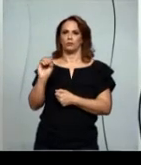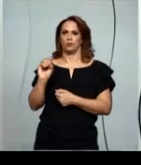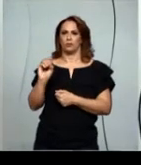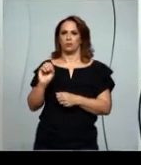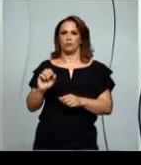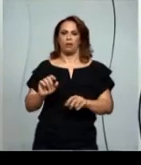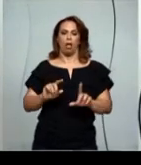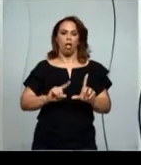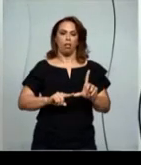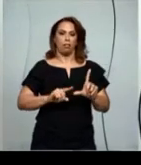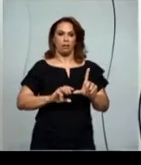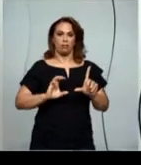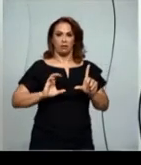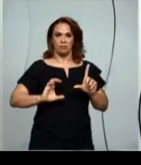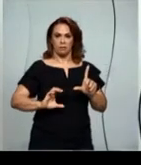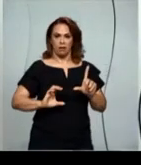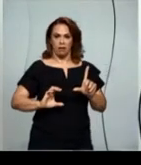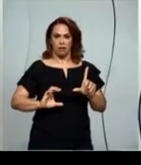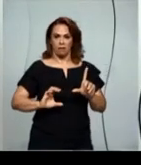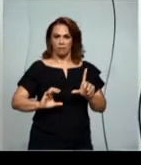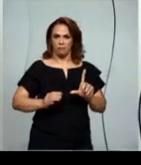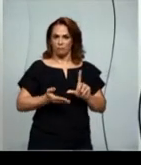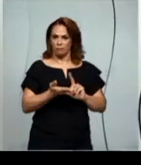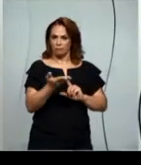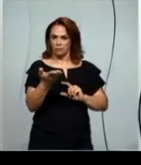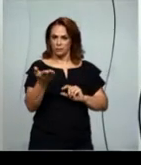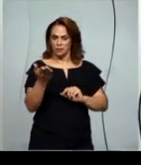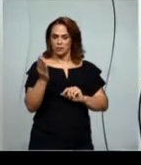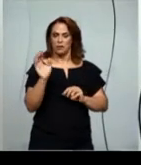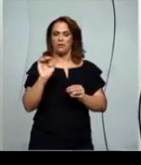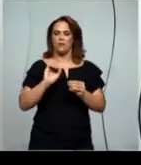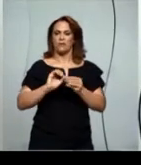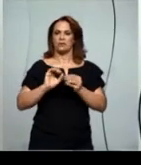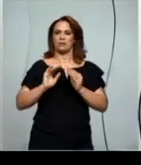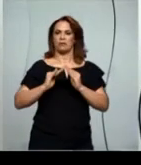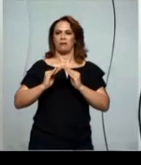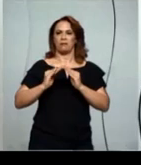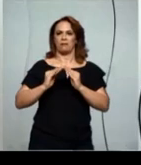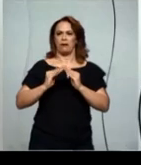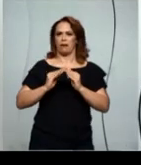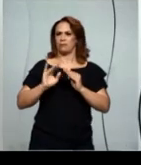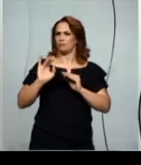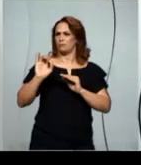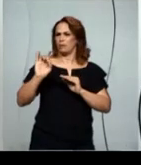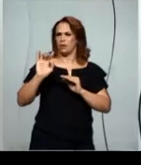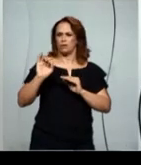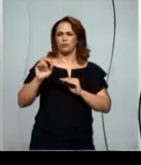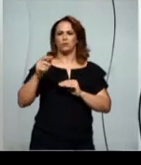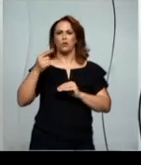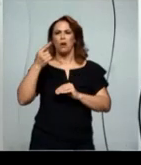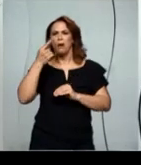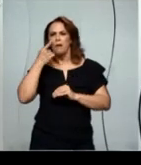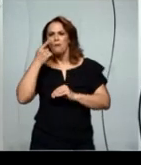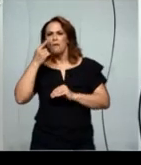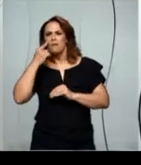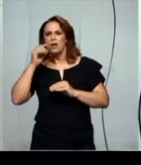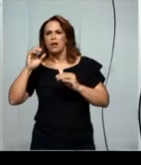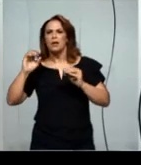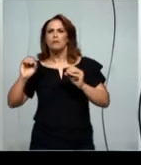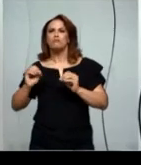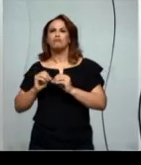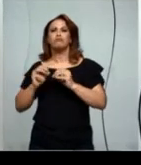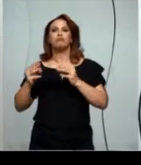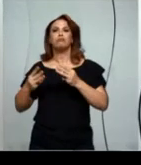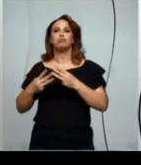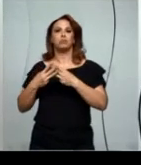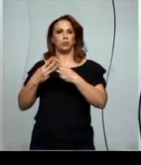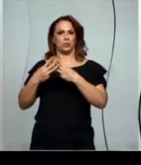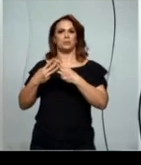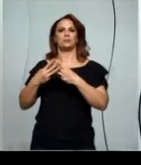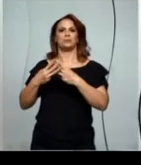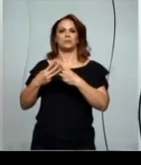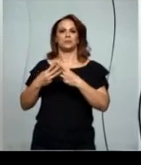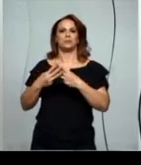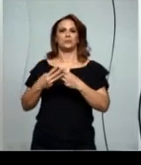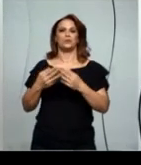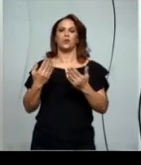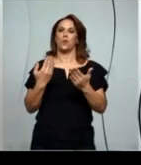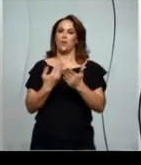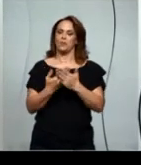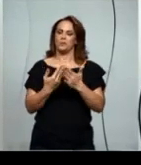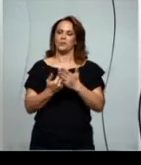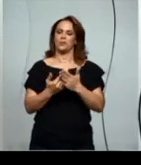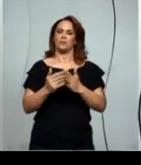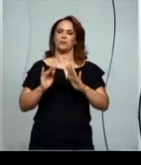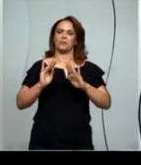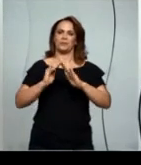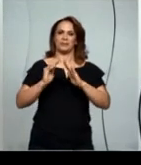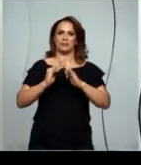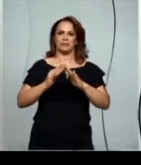Só acessar os nossos slides lá no Estude em Casa. E aqui nós temos a forma interrogativa. Vamos